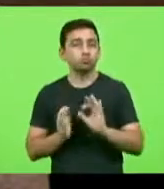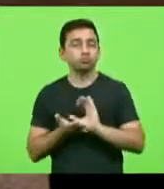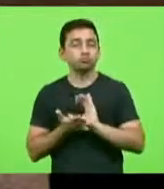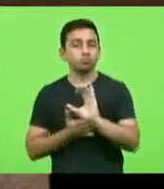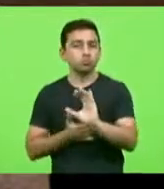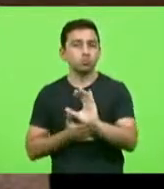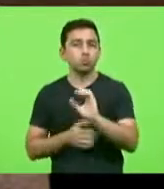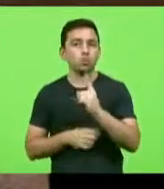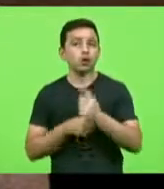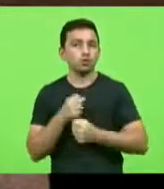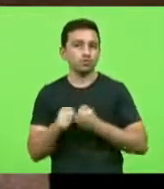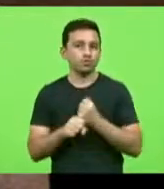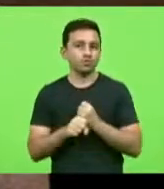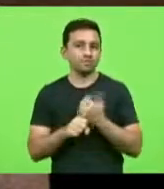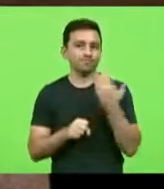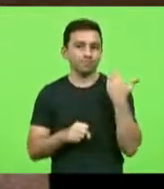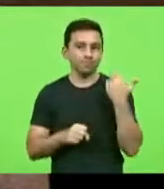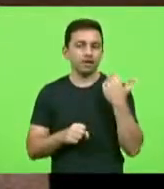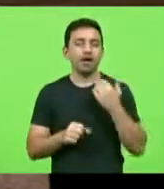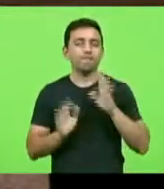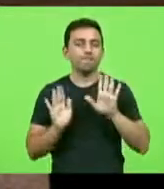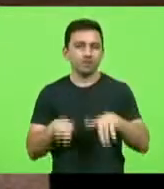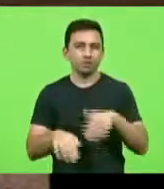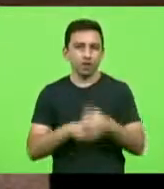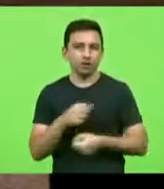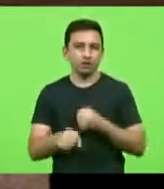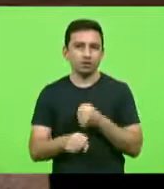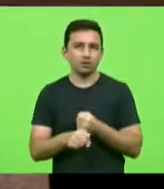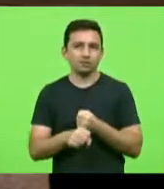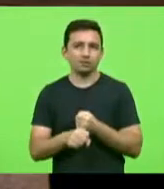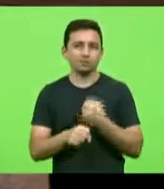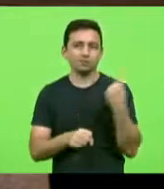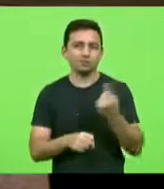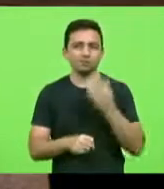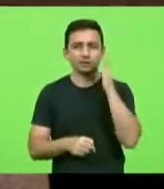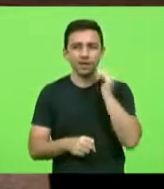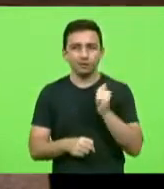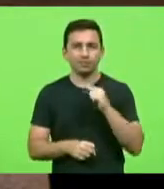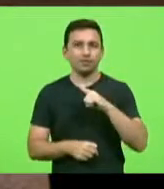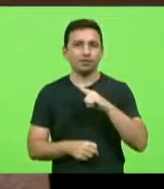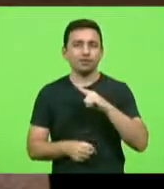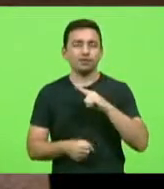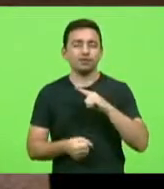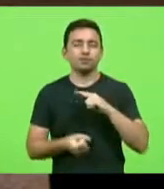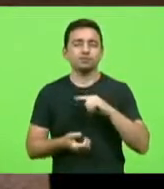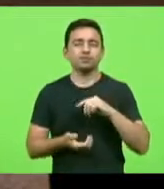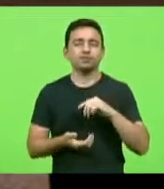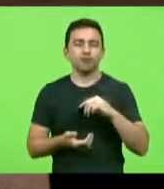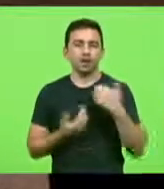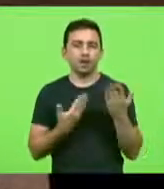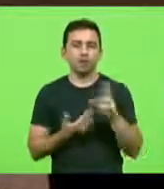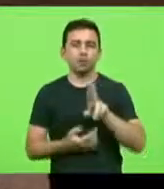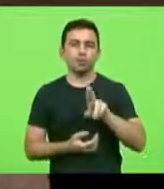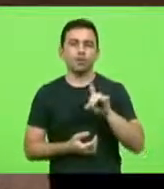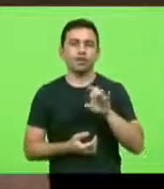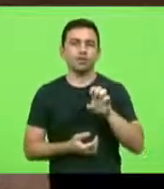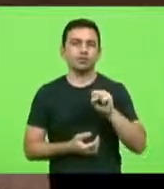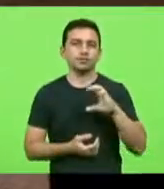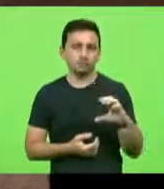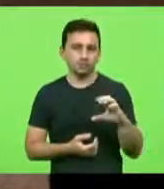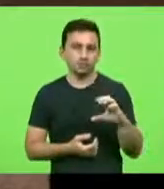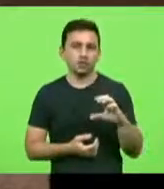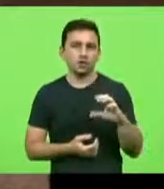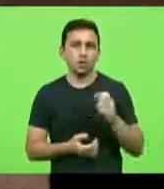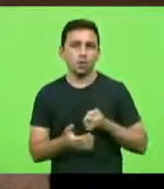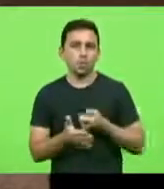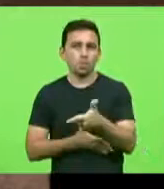ano. E aí, no final do ano, todos sabemos que a UDESC, Universidade do Estado de Santa Catarina, comprou a sede